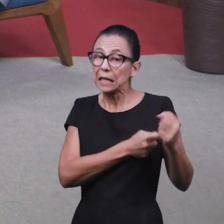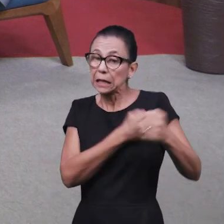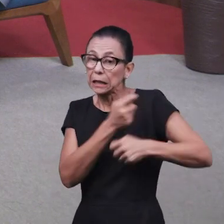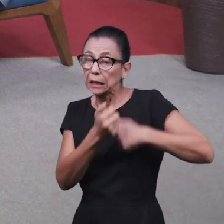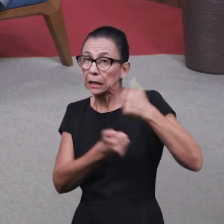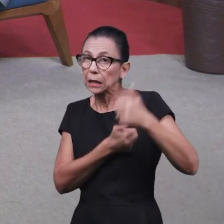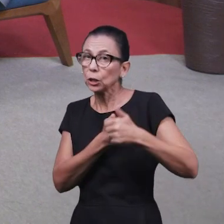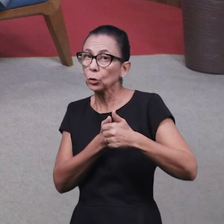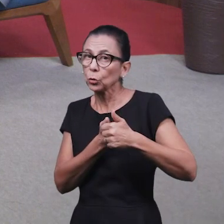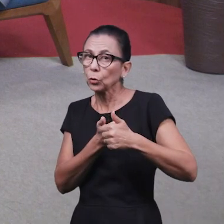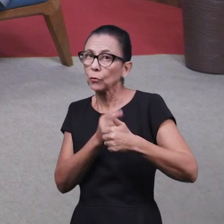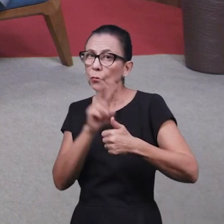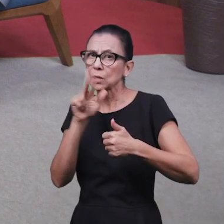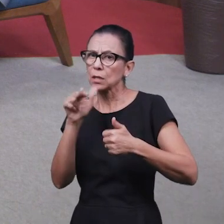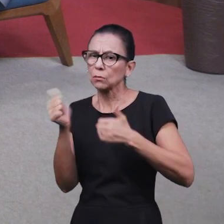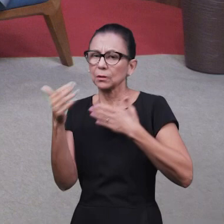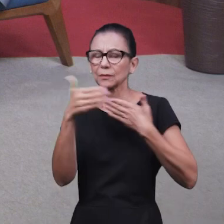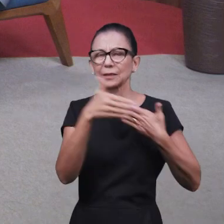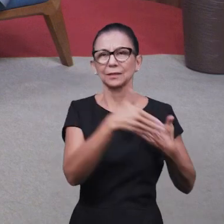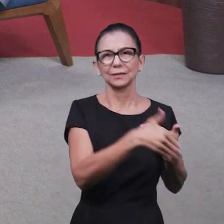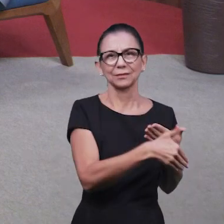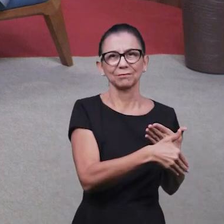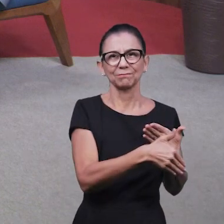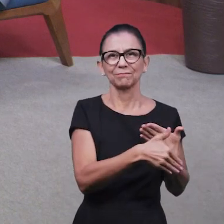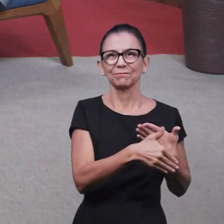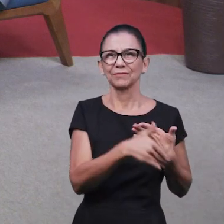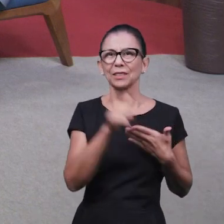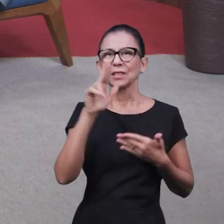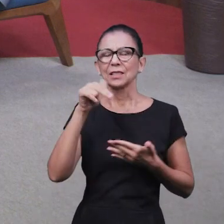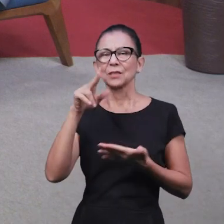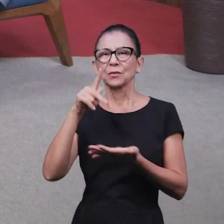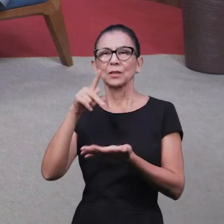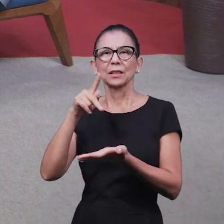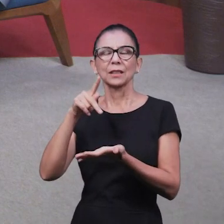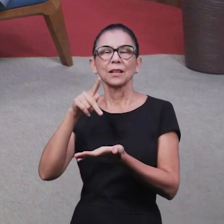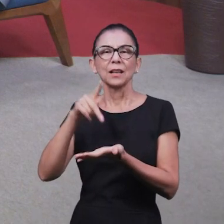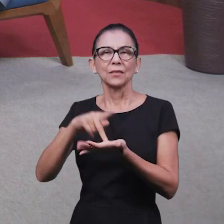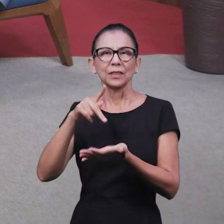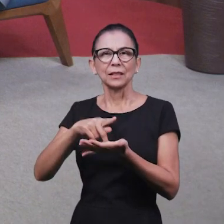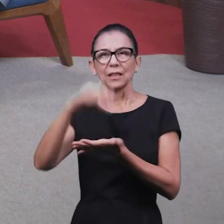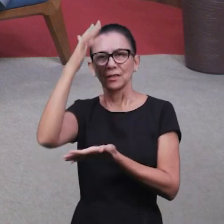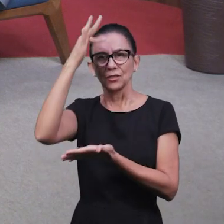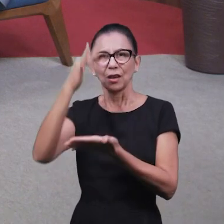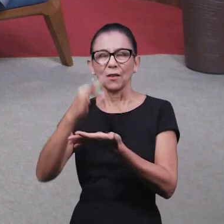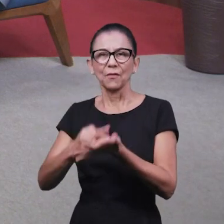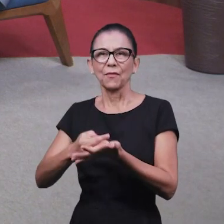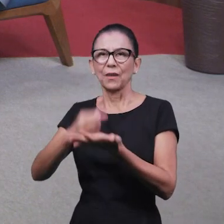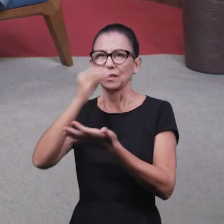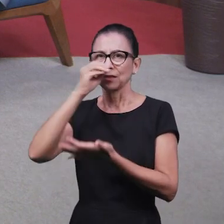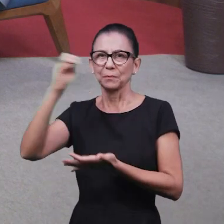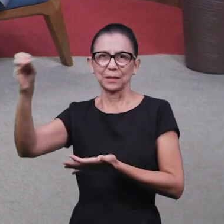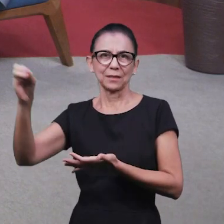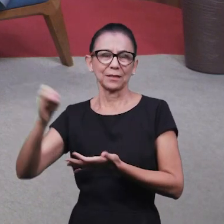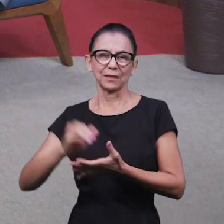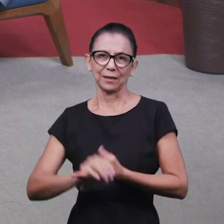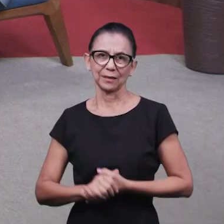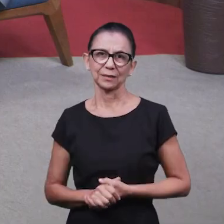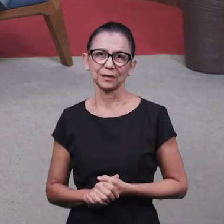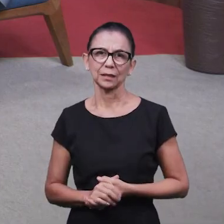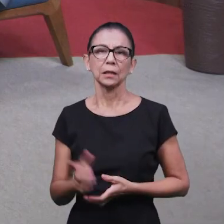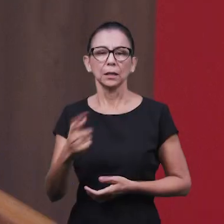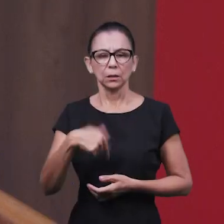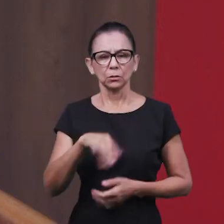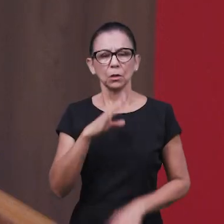é exatamente o desvio da verdade, da fé verdadeira. Então é muito perigoso isso para nós, porque nós conhecemos uma verdade. Então